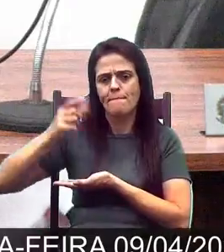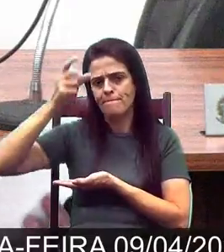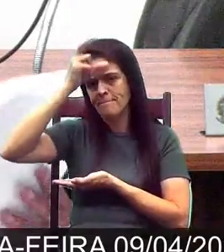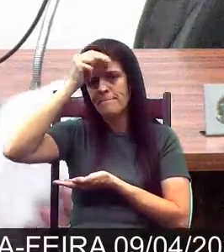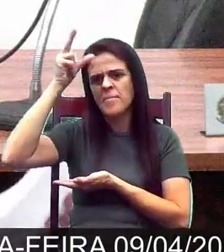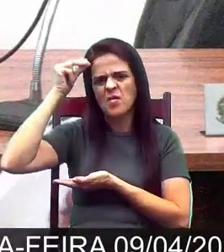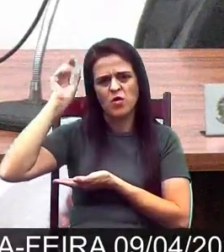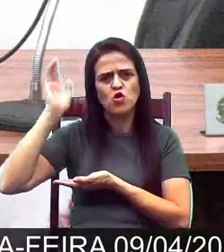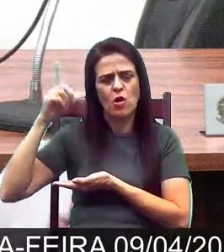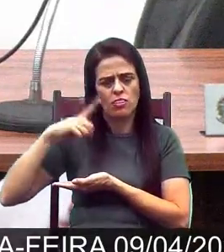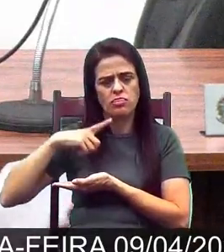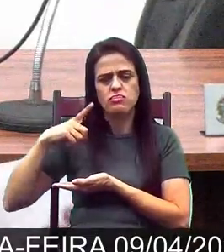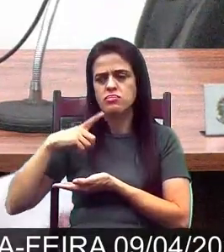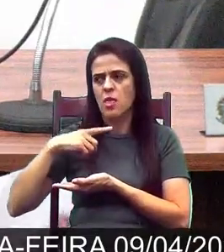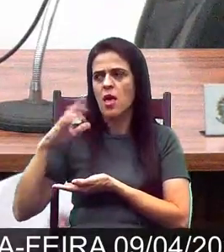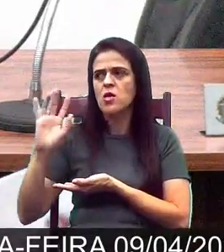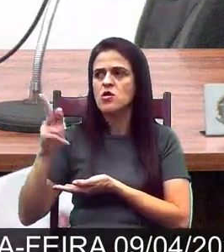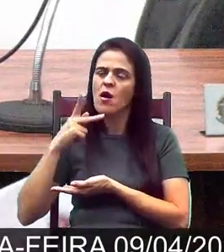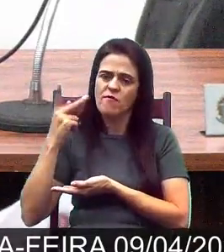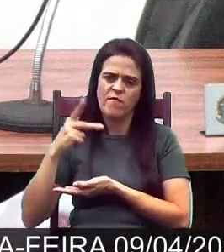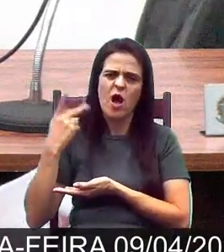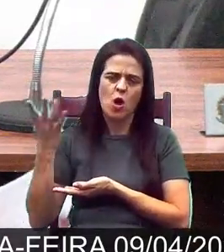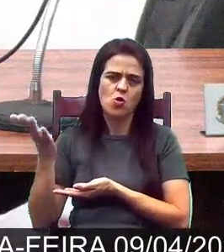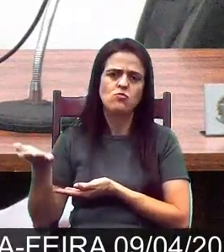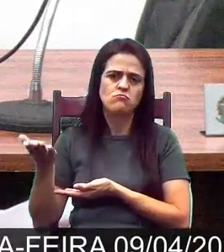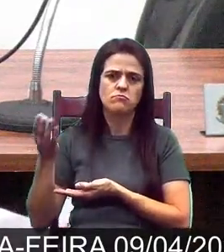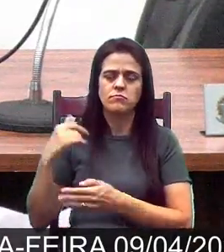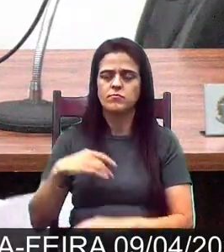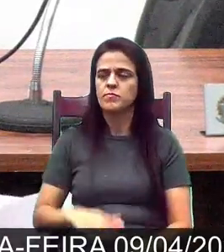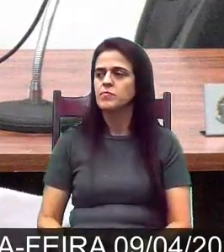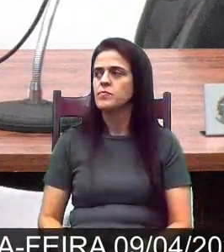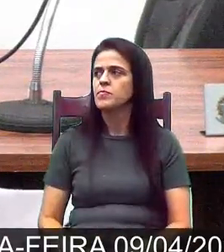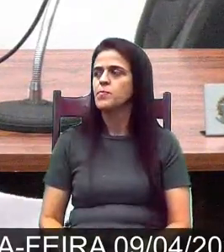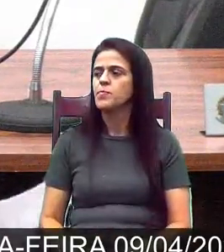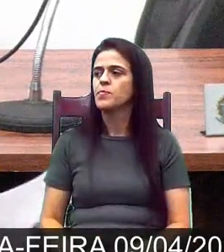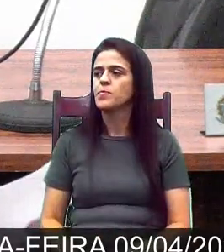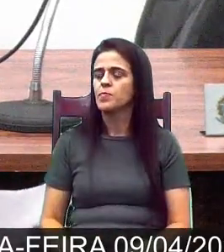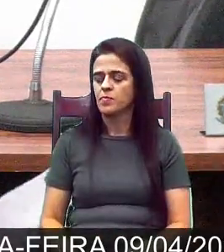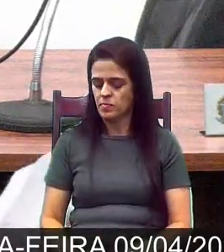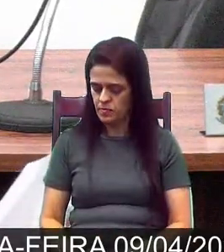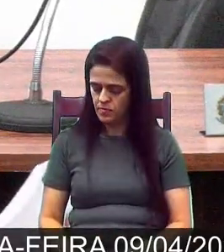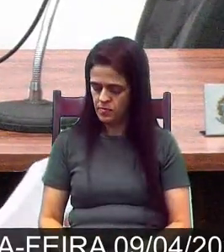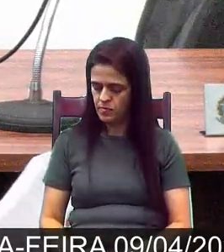por grandes homens, né? Como,